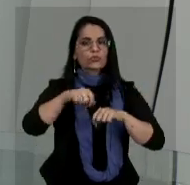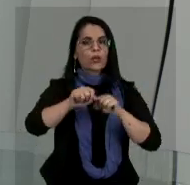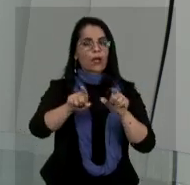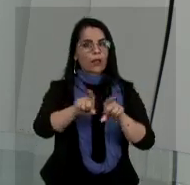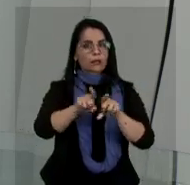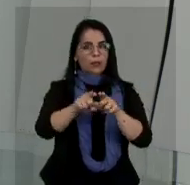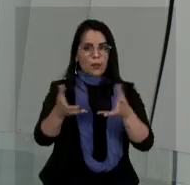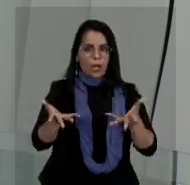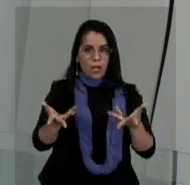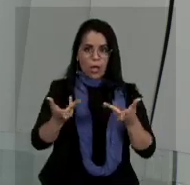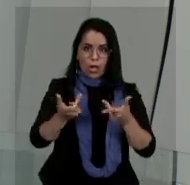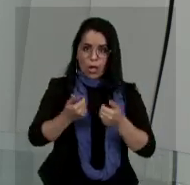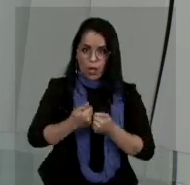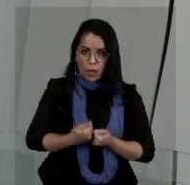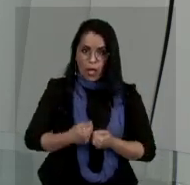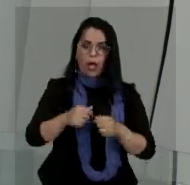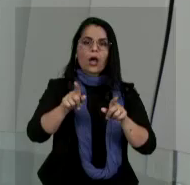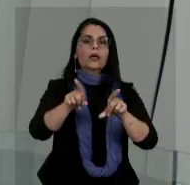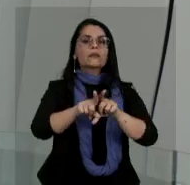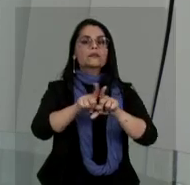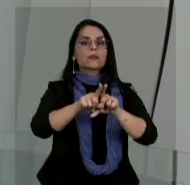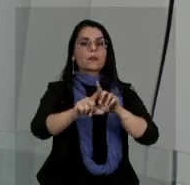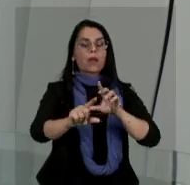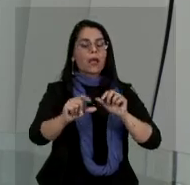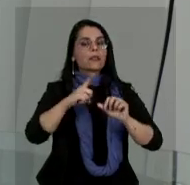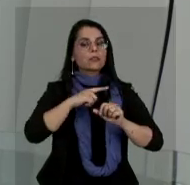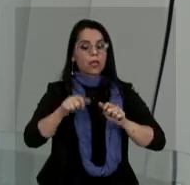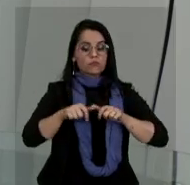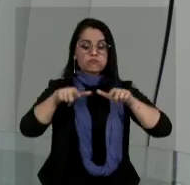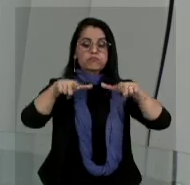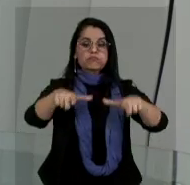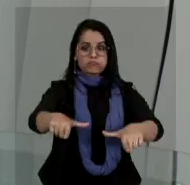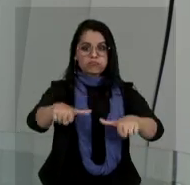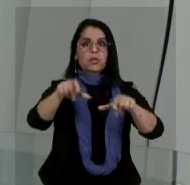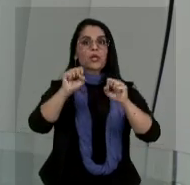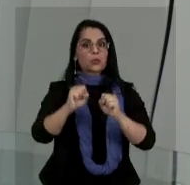a habilitação para ensinar a Libras.